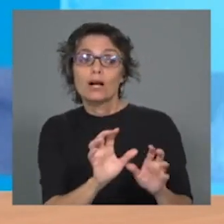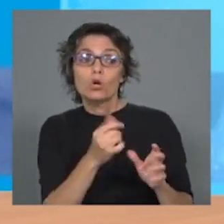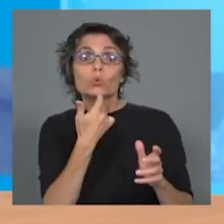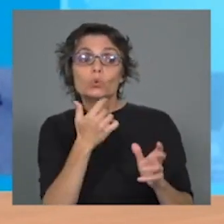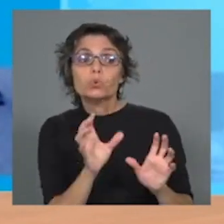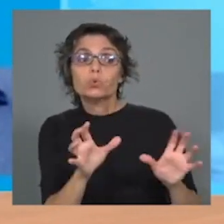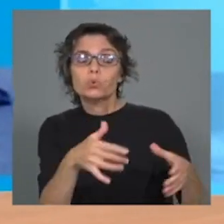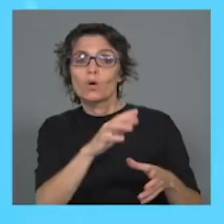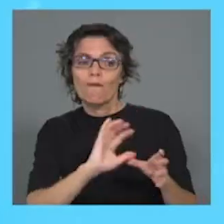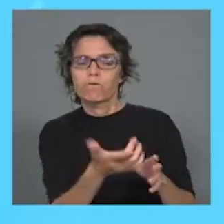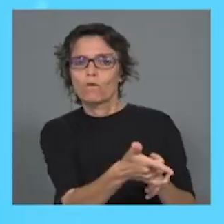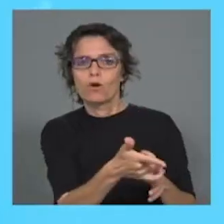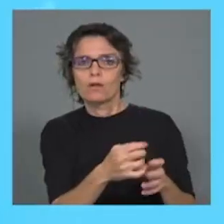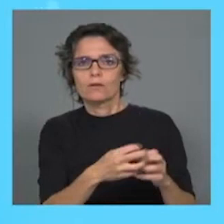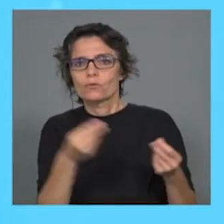Aliás, ela